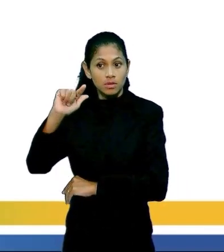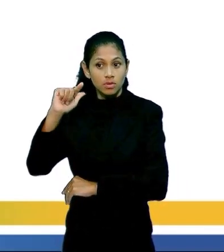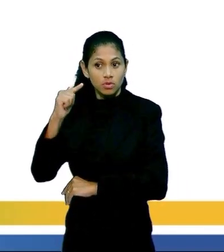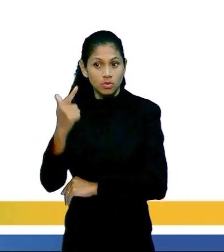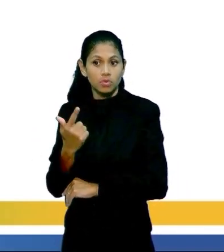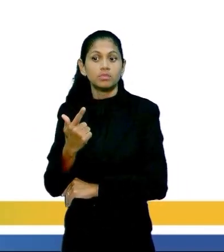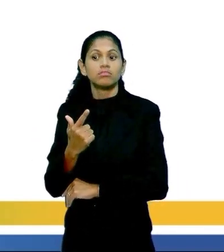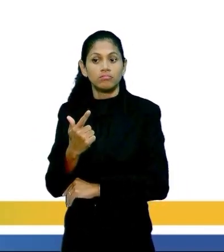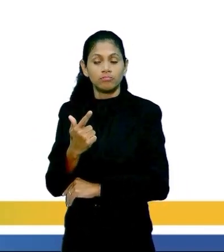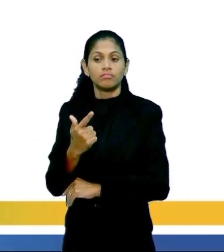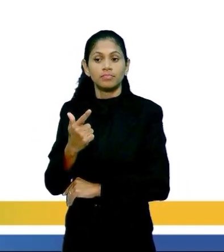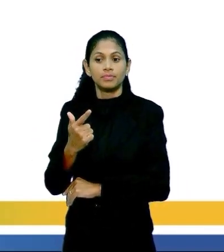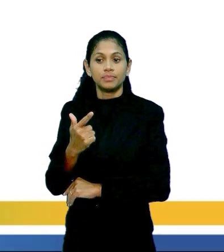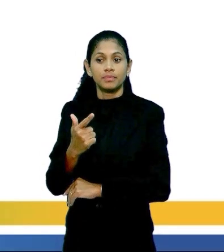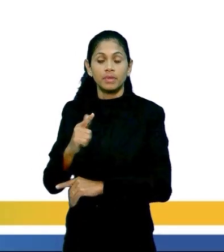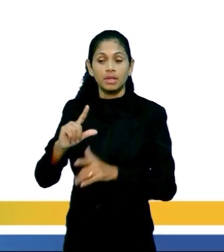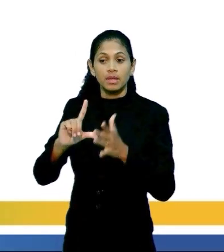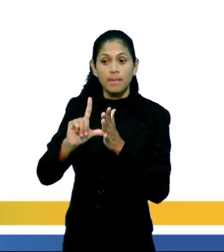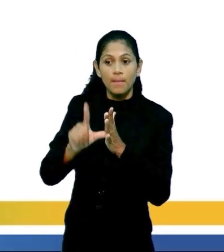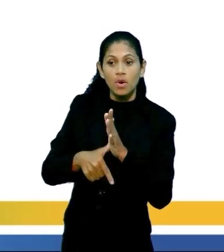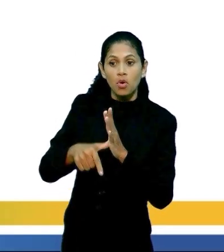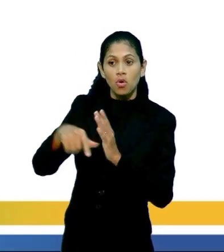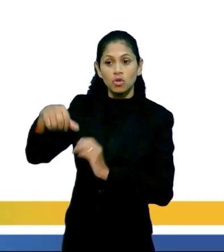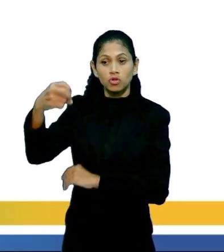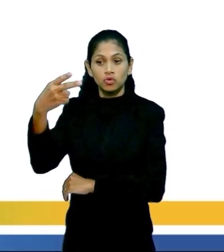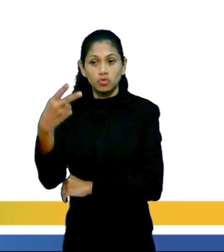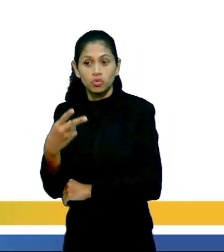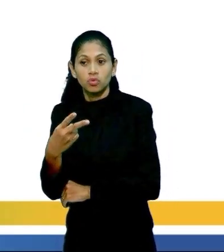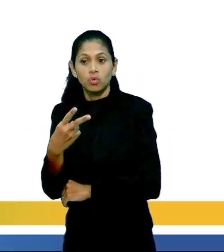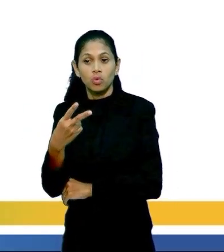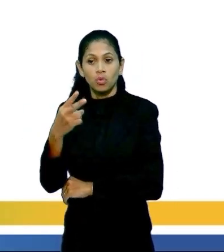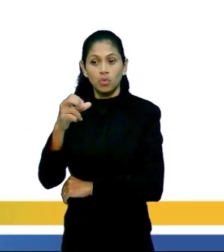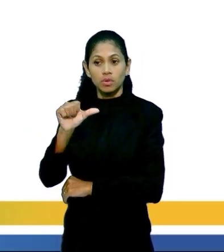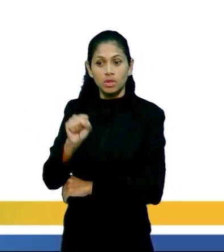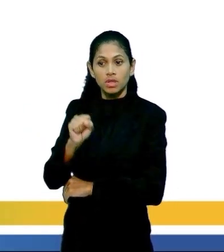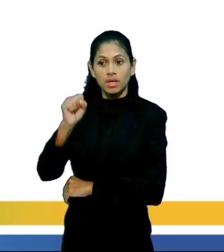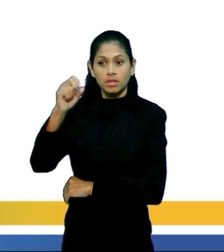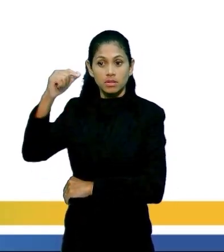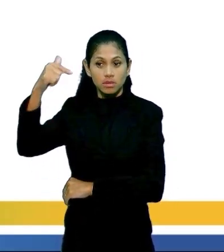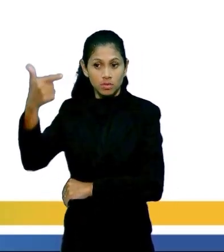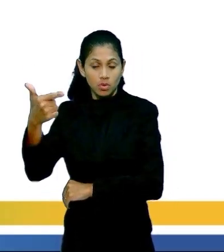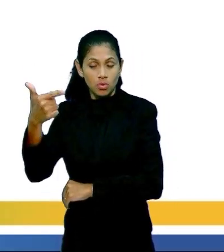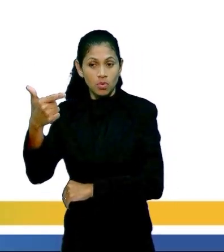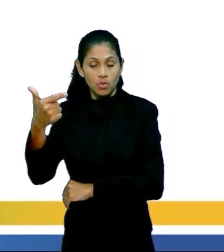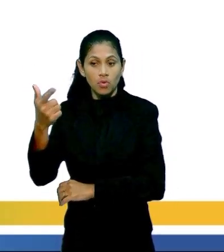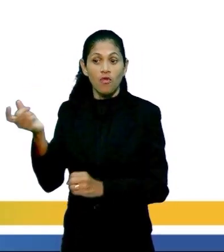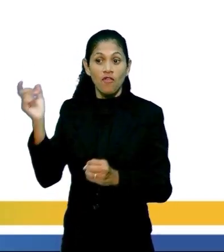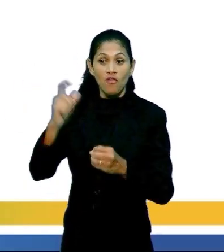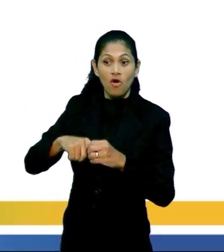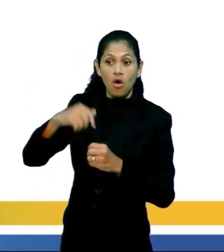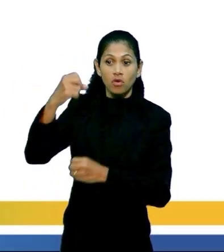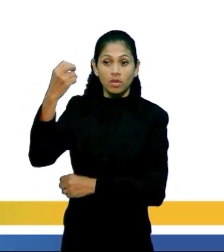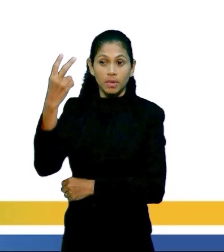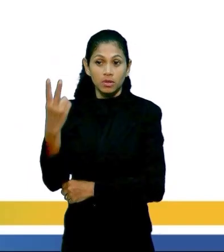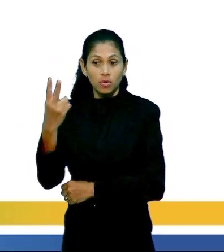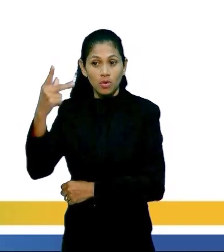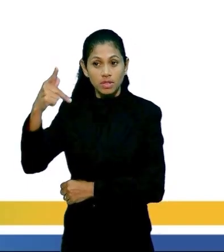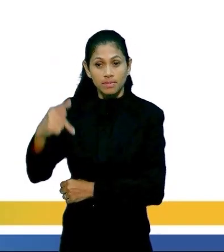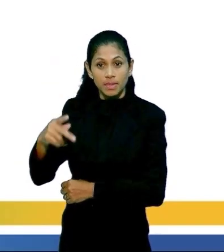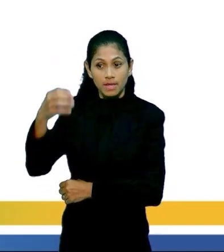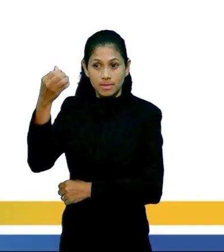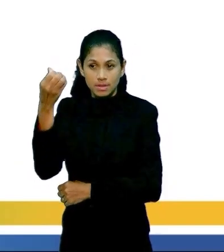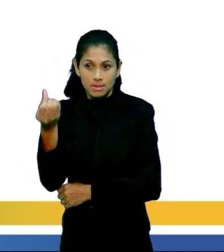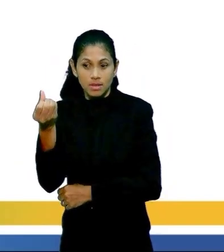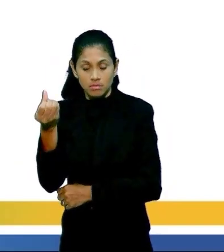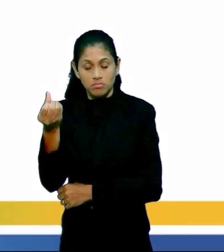para o 2S2, volta para o 2P6, aí você finaliza a segunda camada. E termina